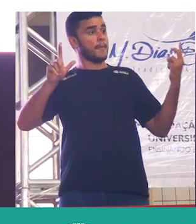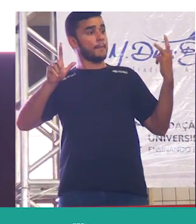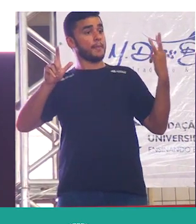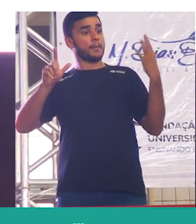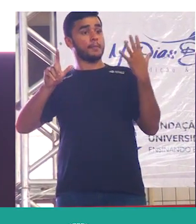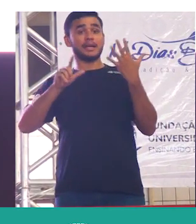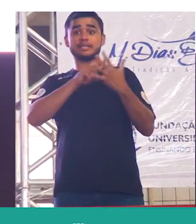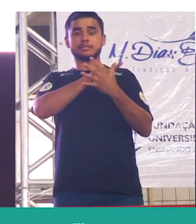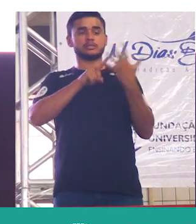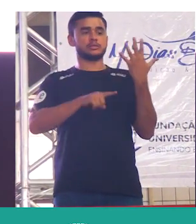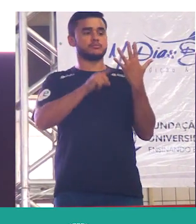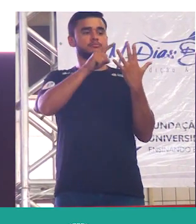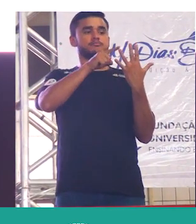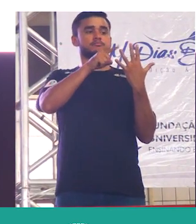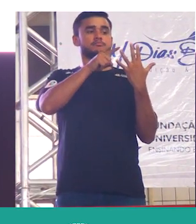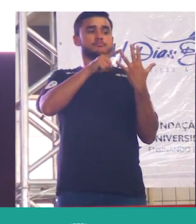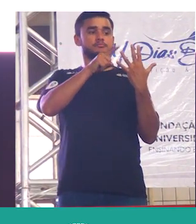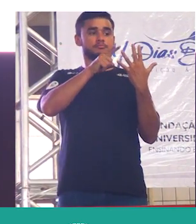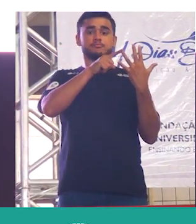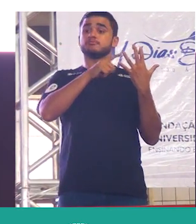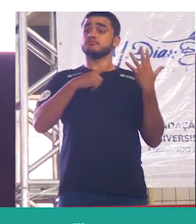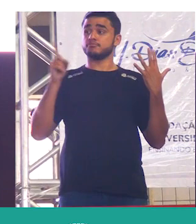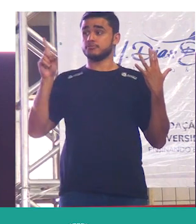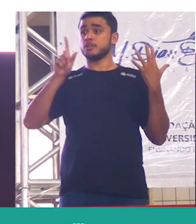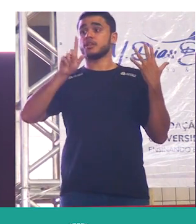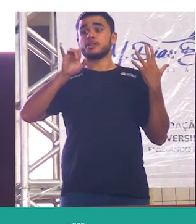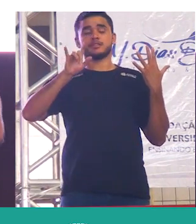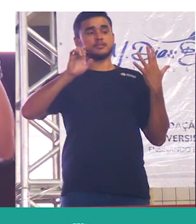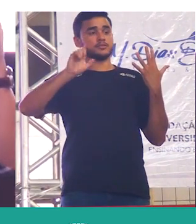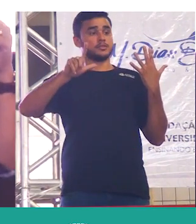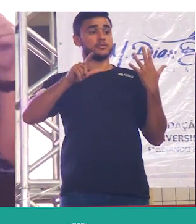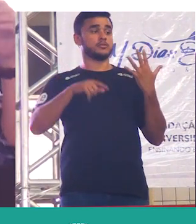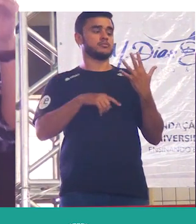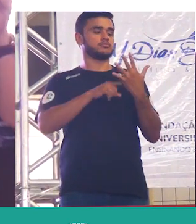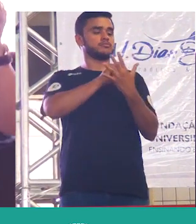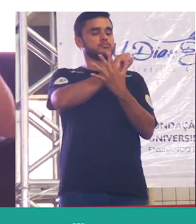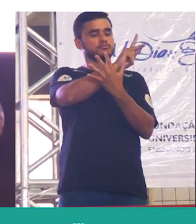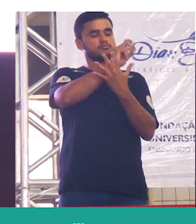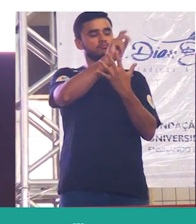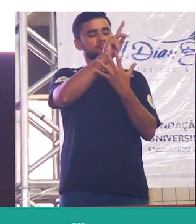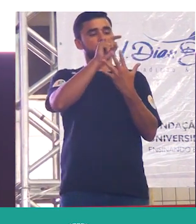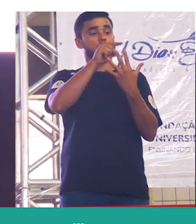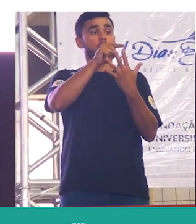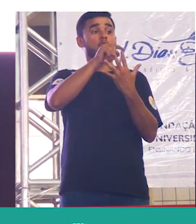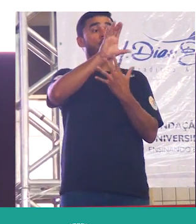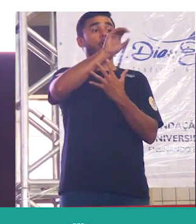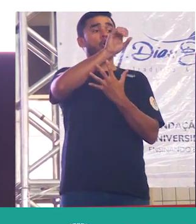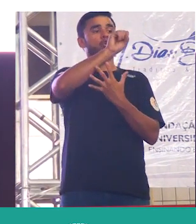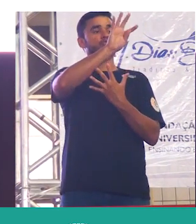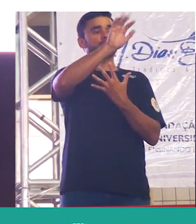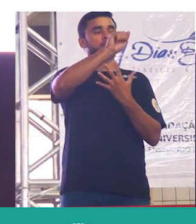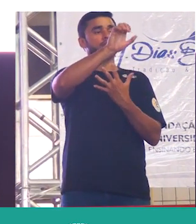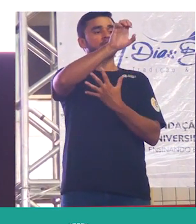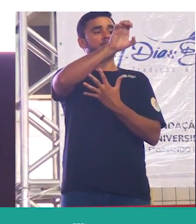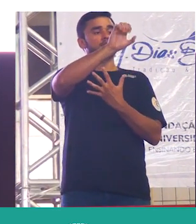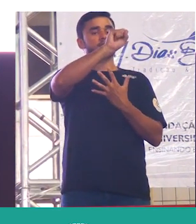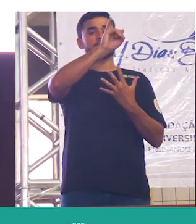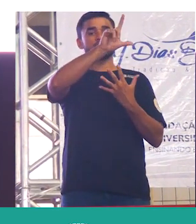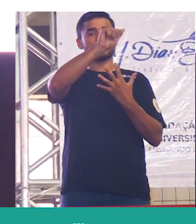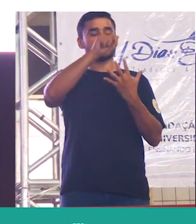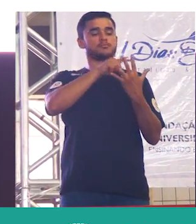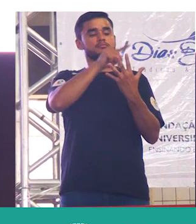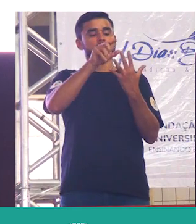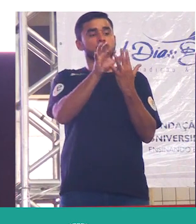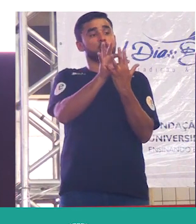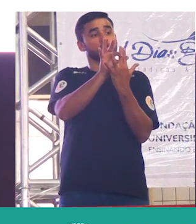militares, Geisel é o penúltimo. O Costa e Silva era mais linha dura, o Médici